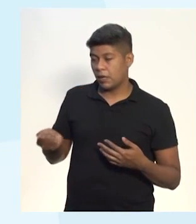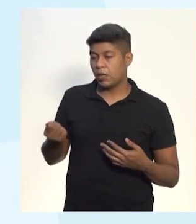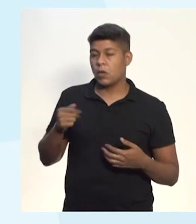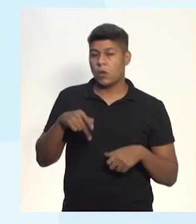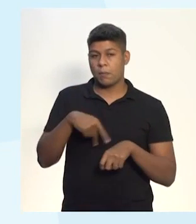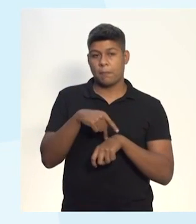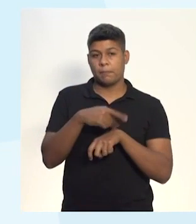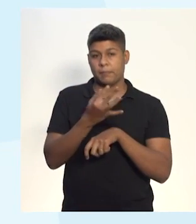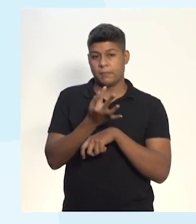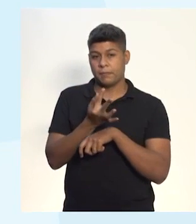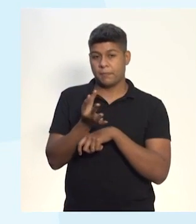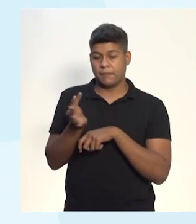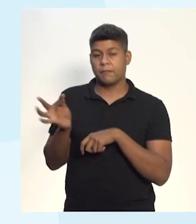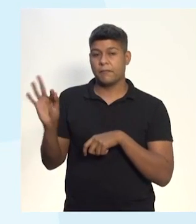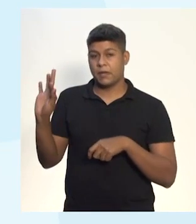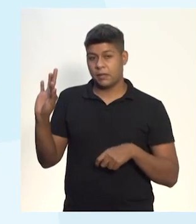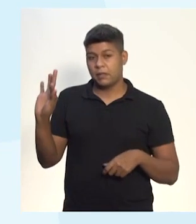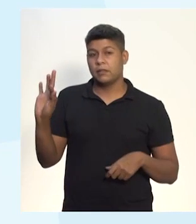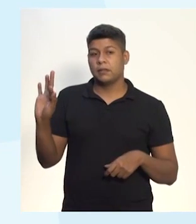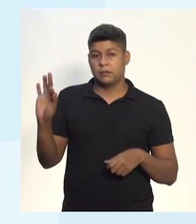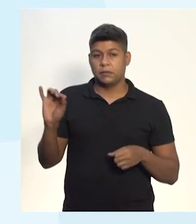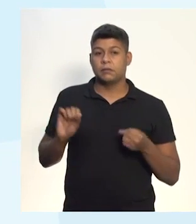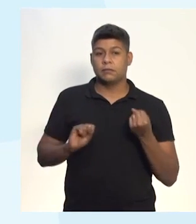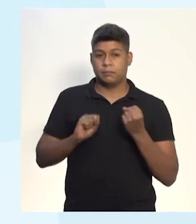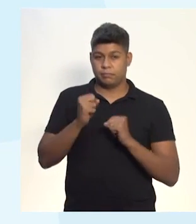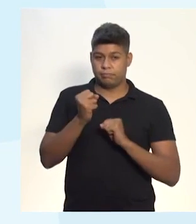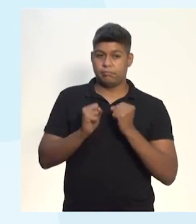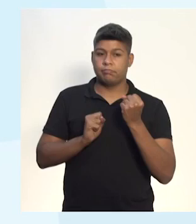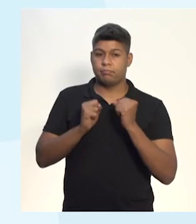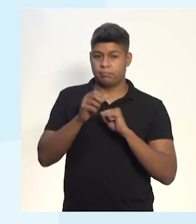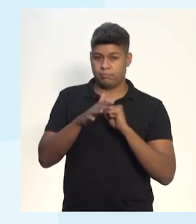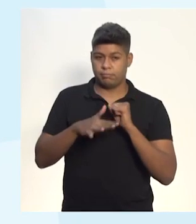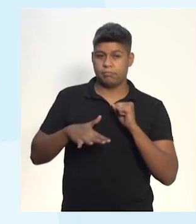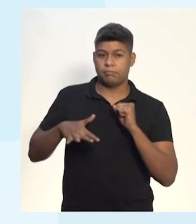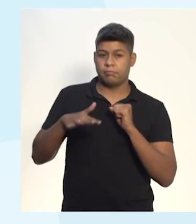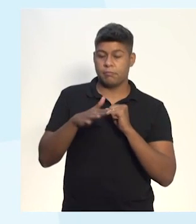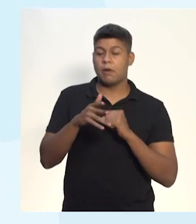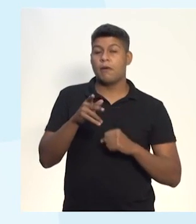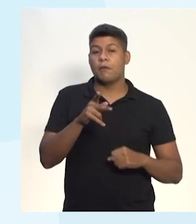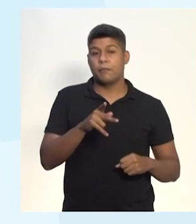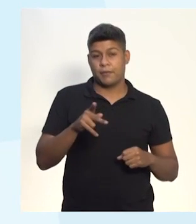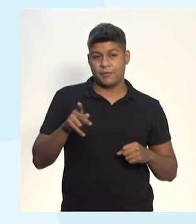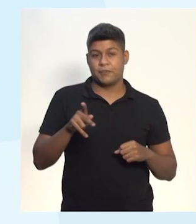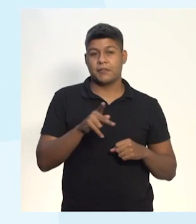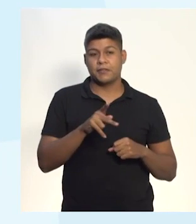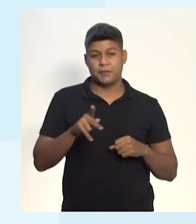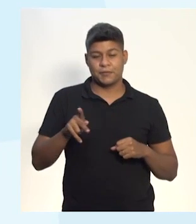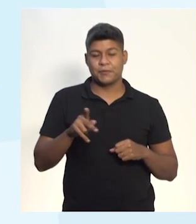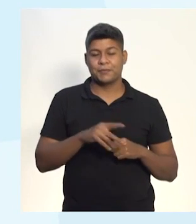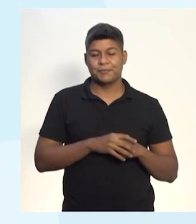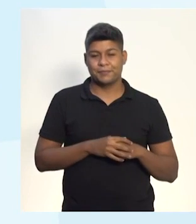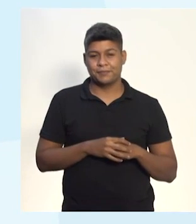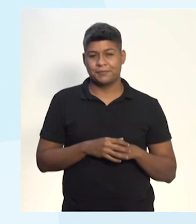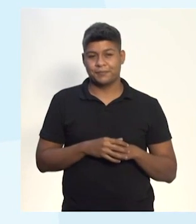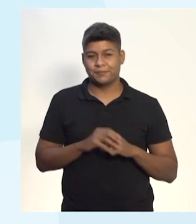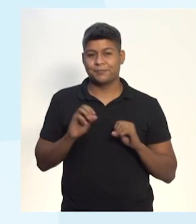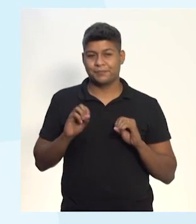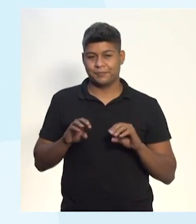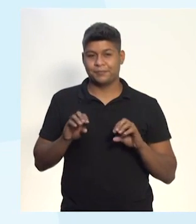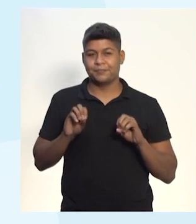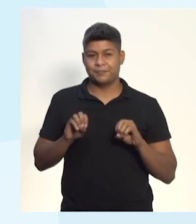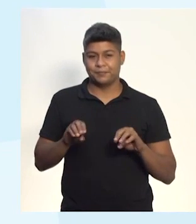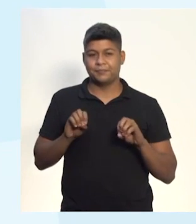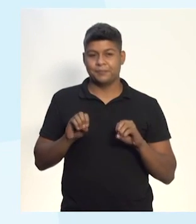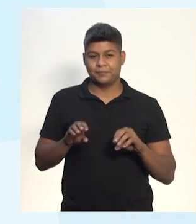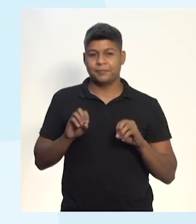de Haussmann, né, as reformas urbanas. Um professor que ensinou